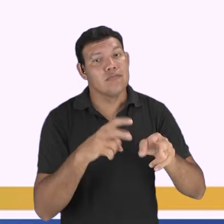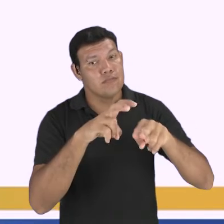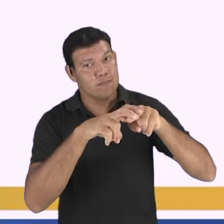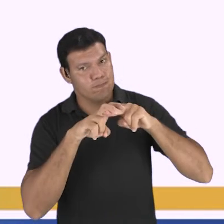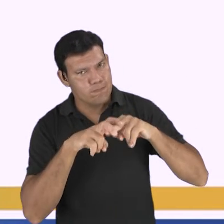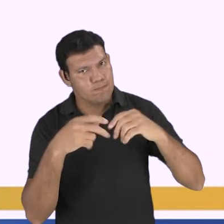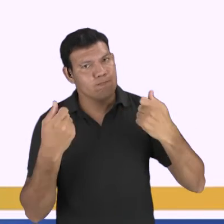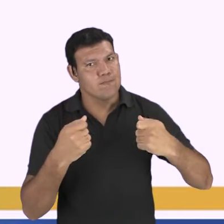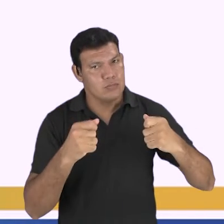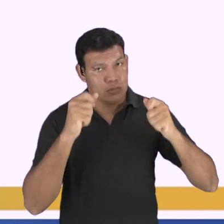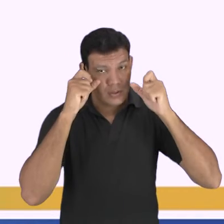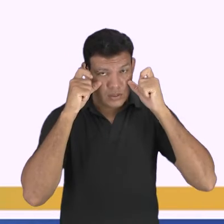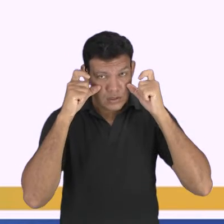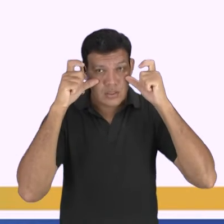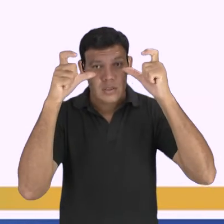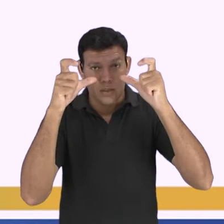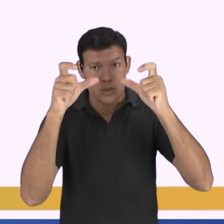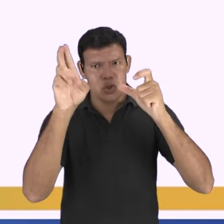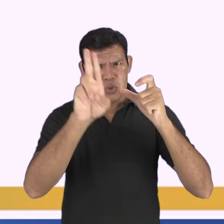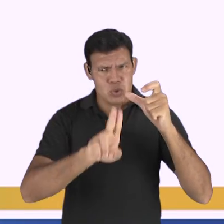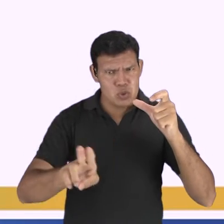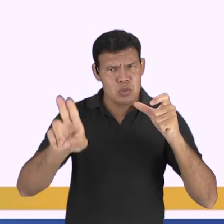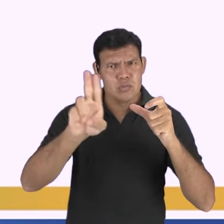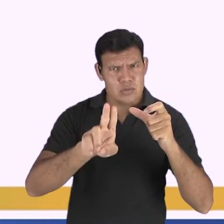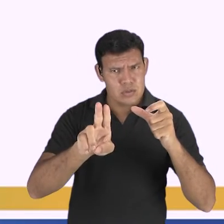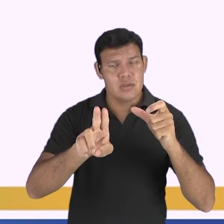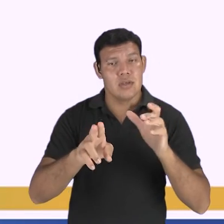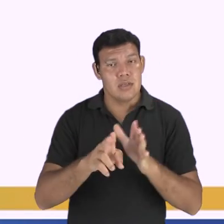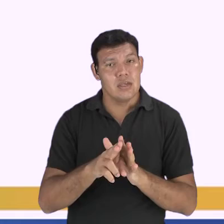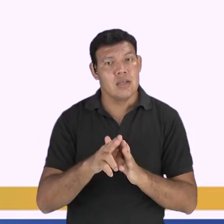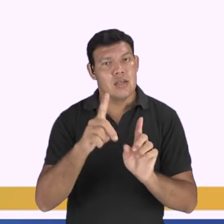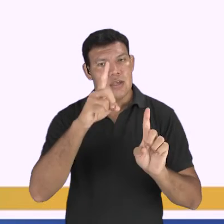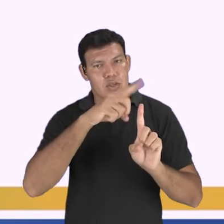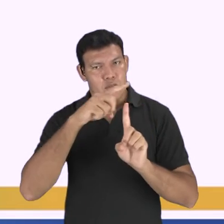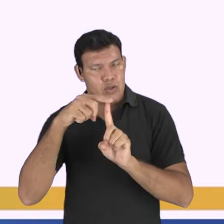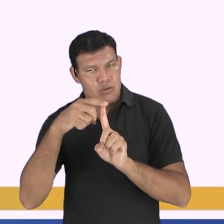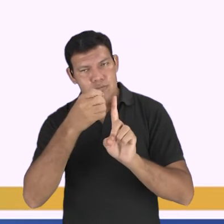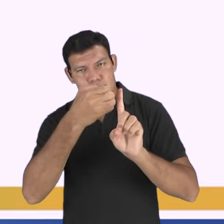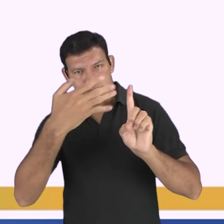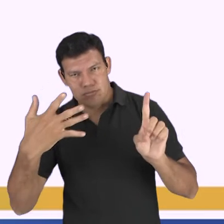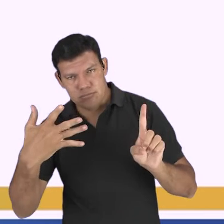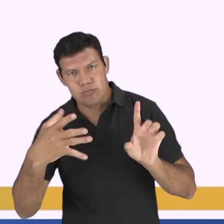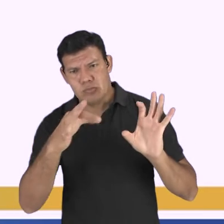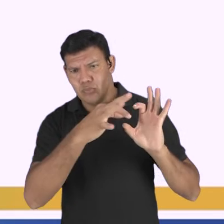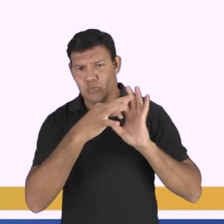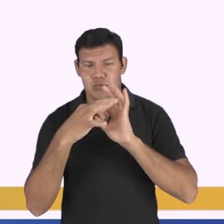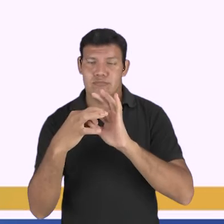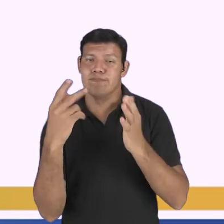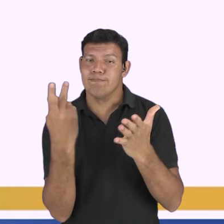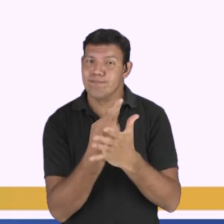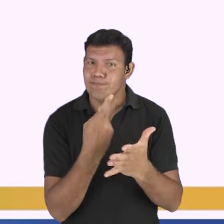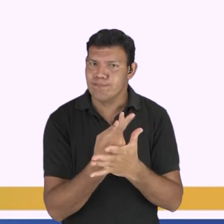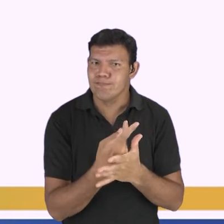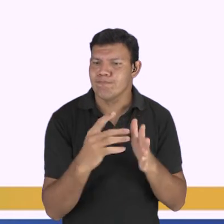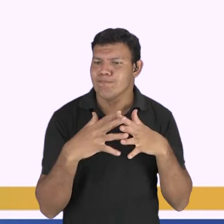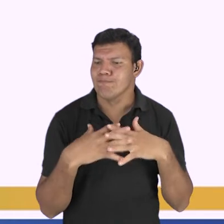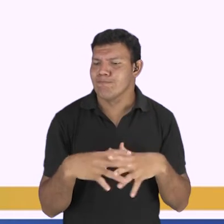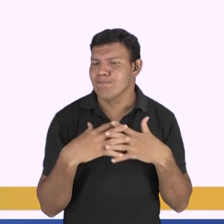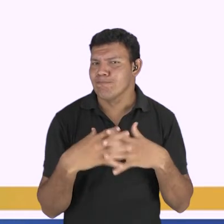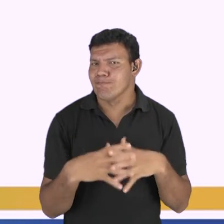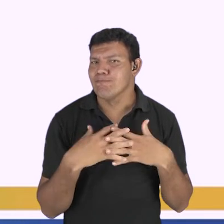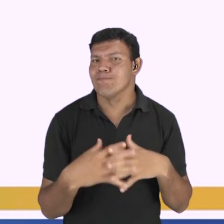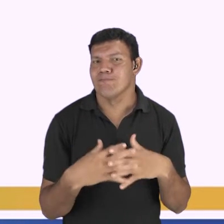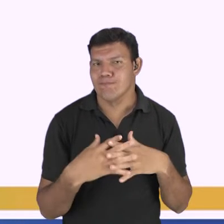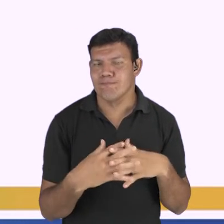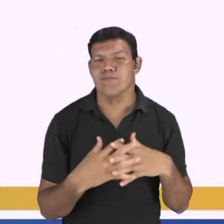prestar atenção, para que eu não utilize um operador argumentativo no contexto errado, que aí distorce